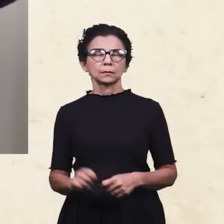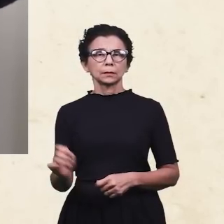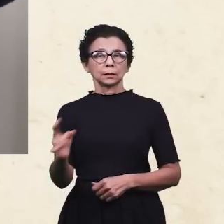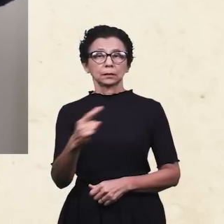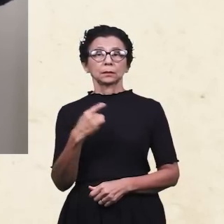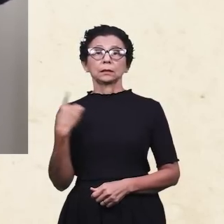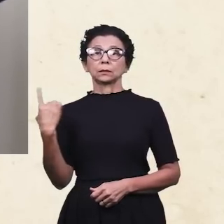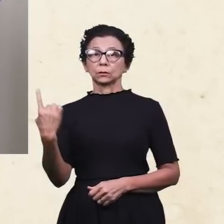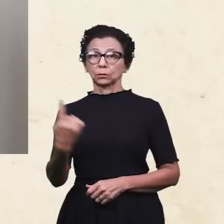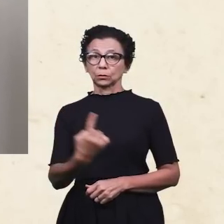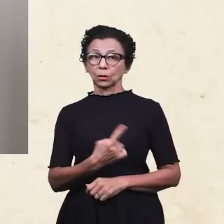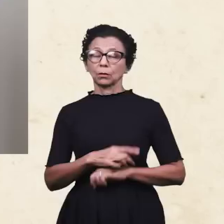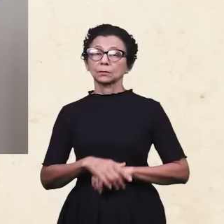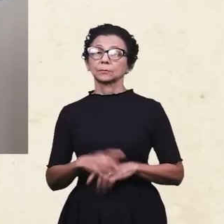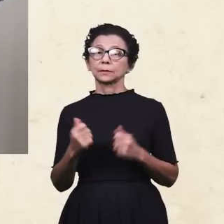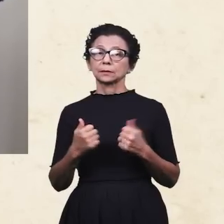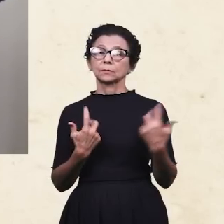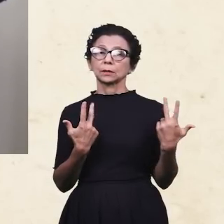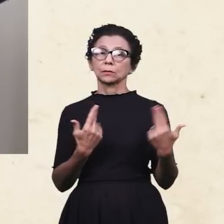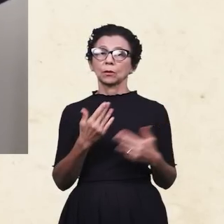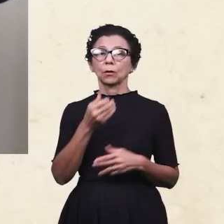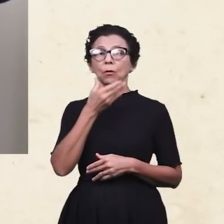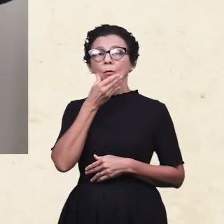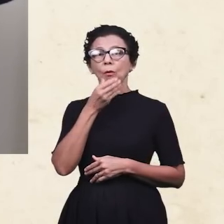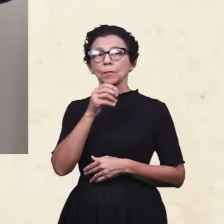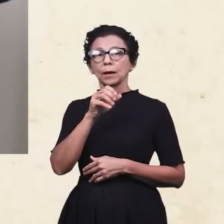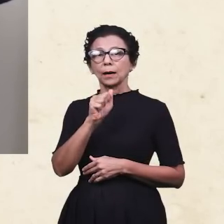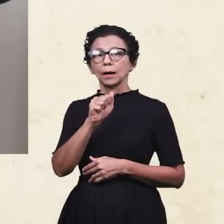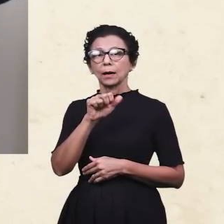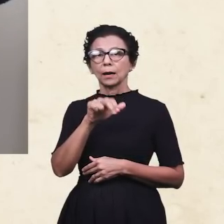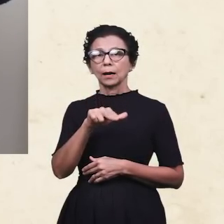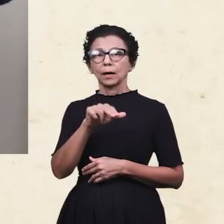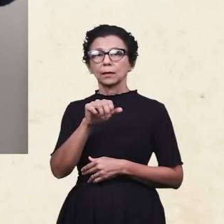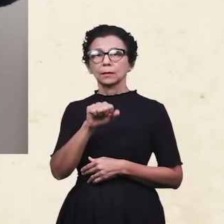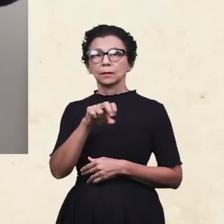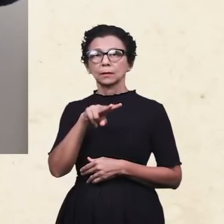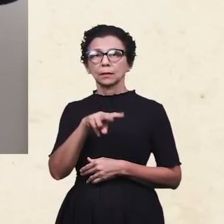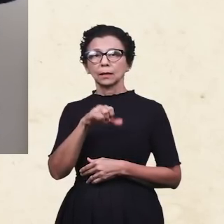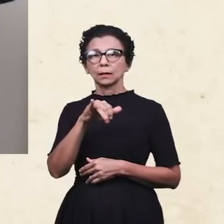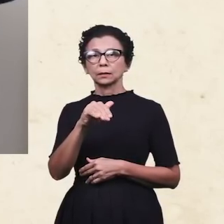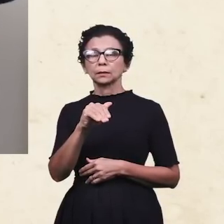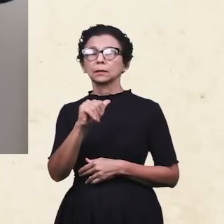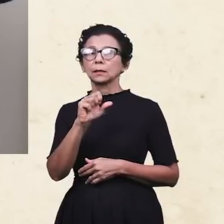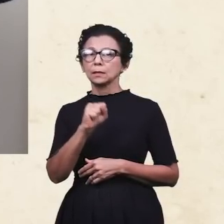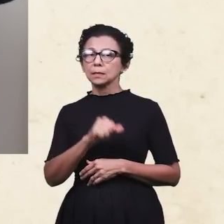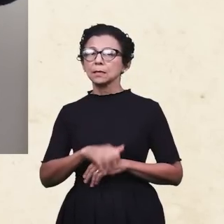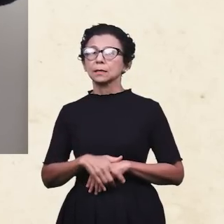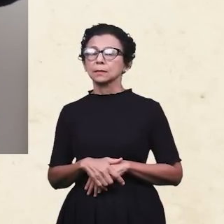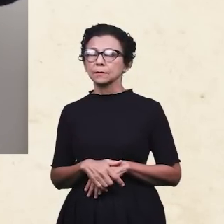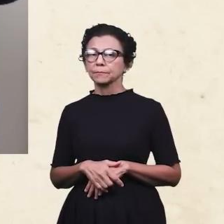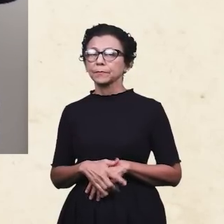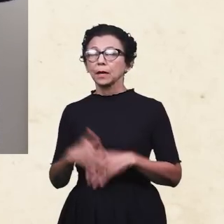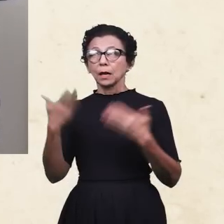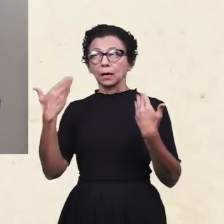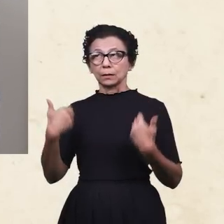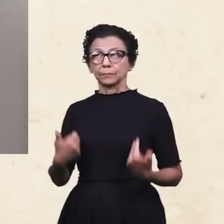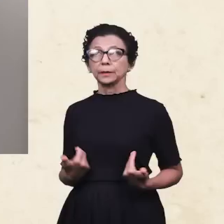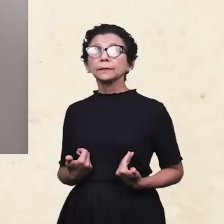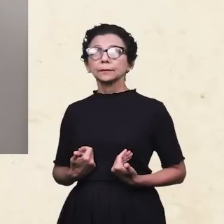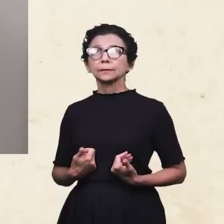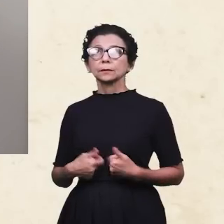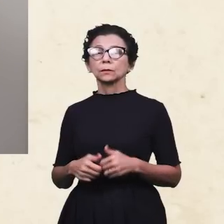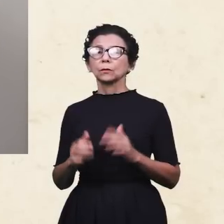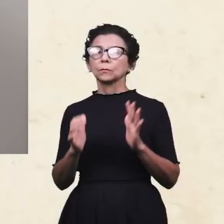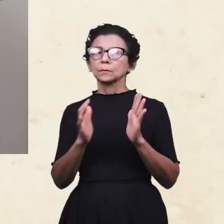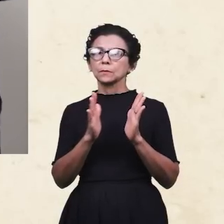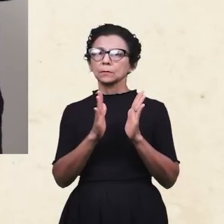como Ananias, dizer: Eis-me aqui, Senhor. Está na posição, está numa postura de oração, de